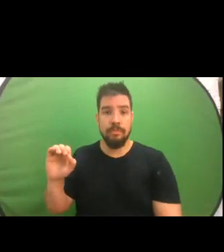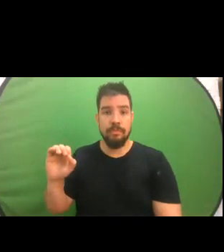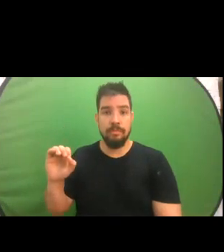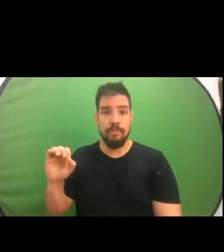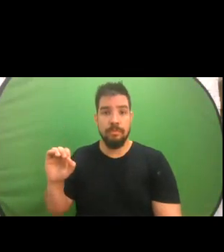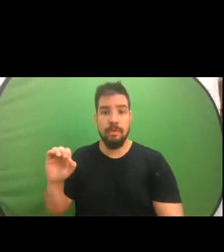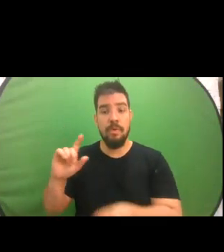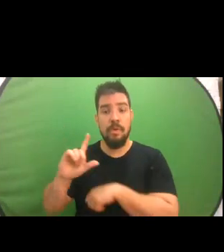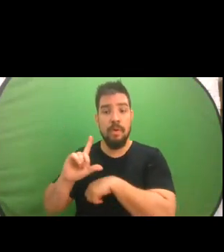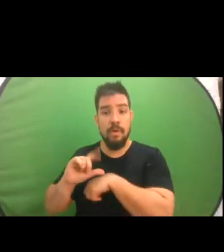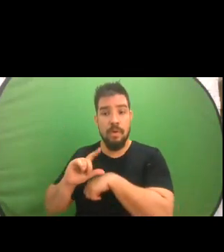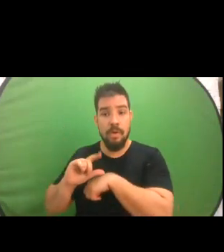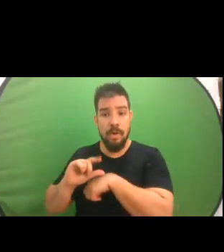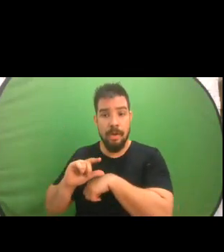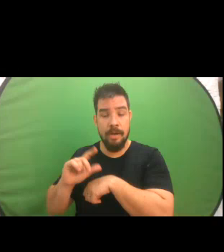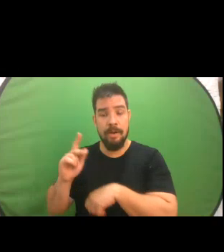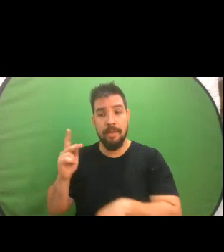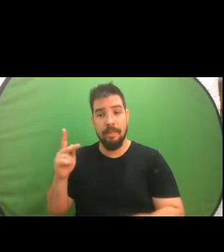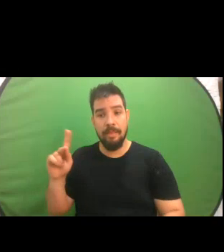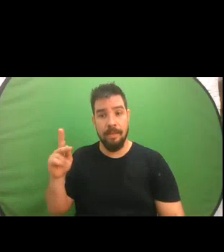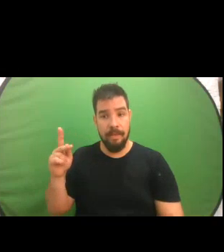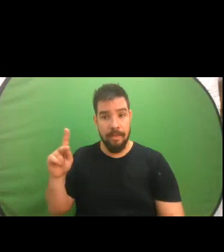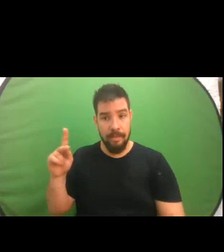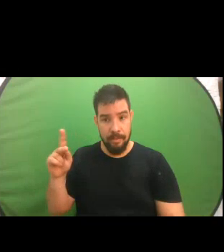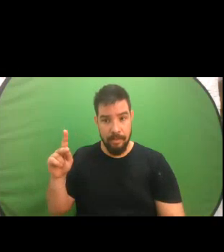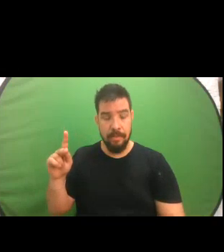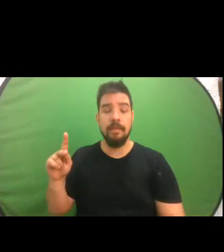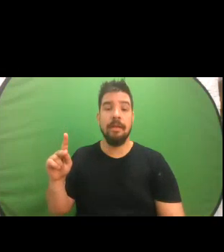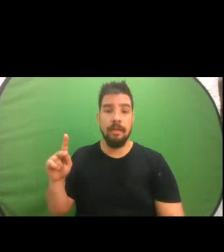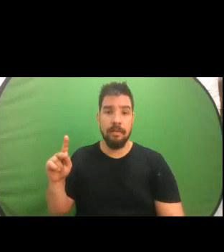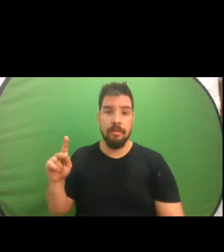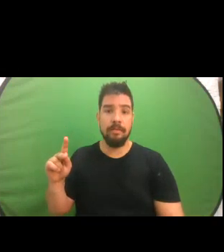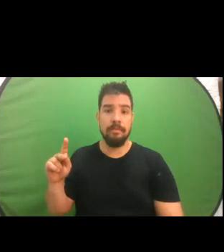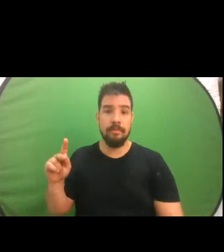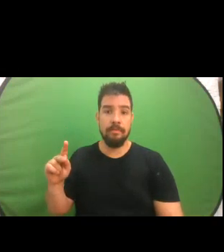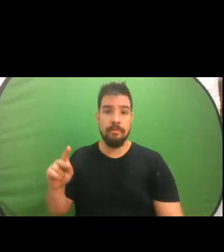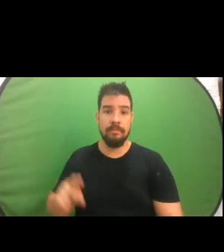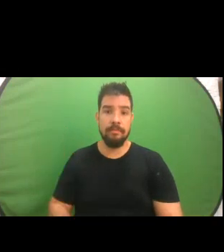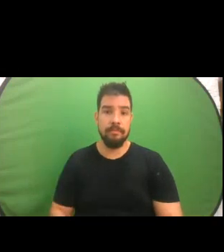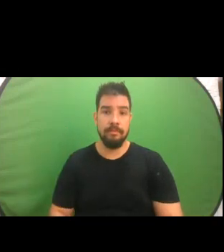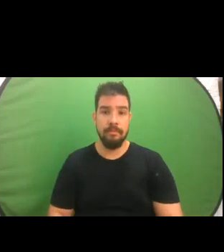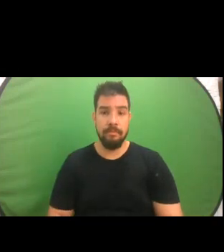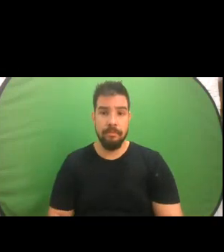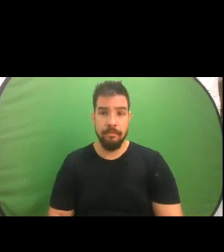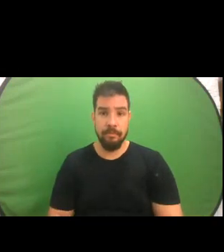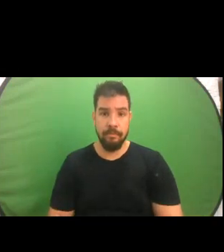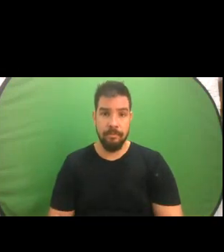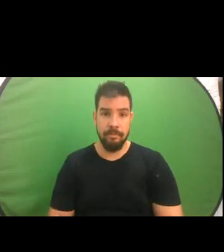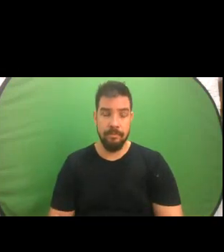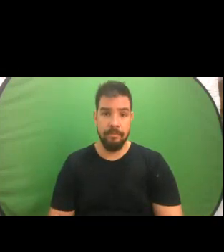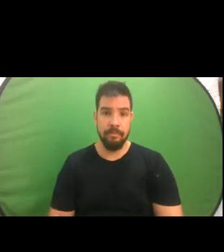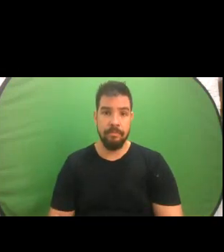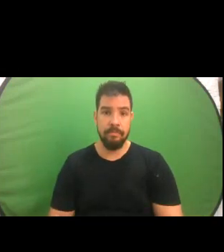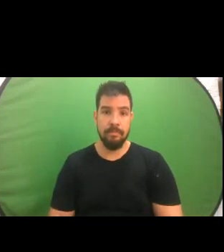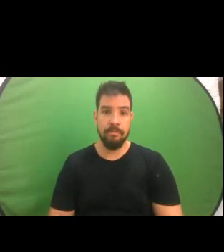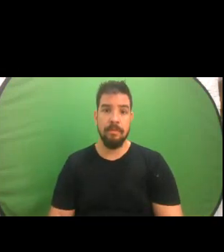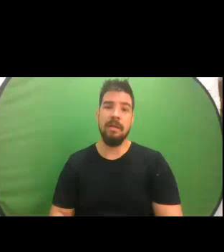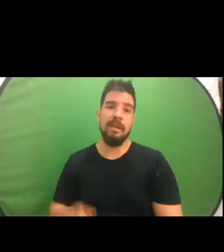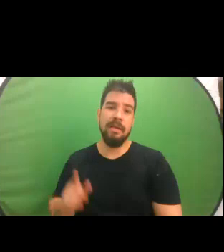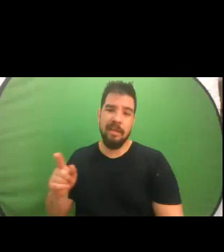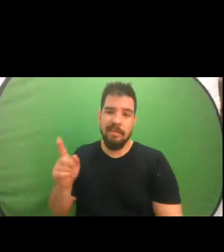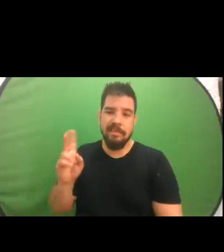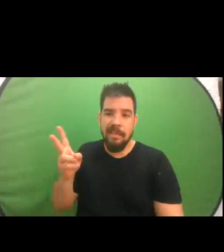o horário dele, a data de horário que ele tem disponibilidade, não, o dia, né? Normalmente ele